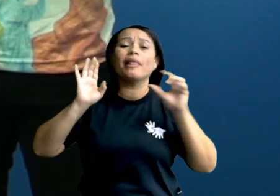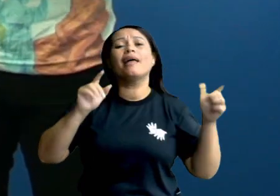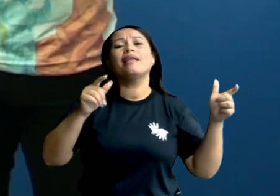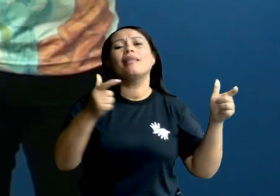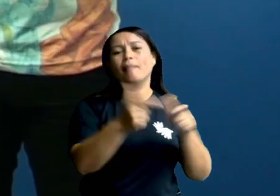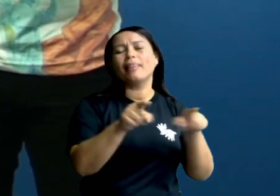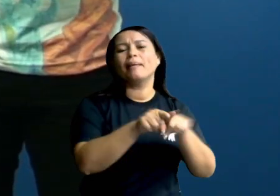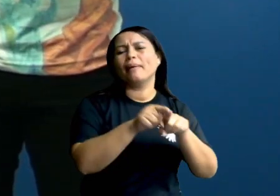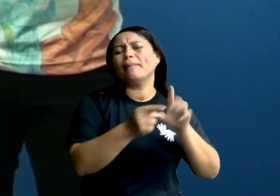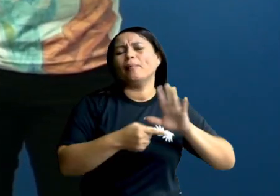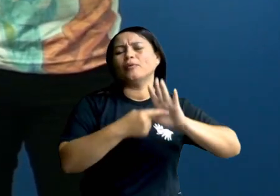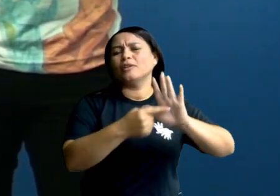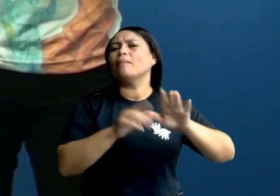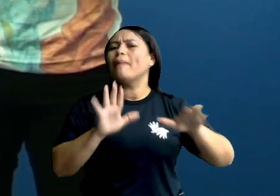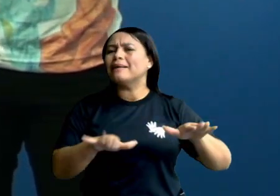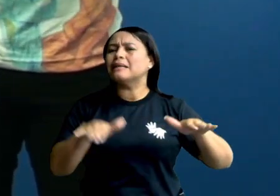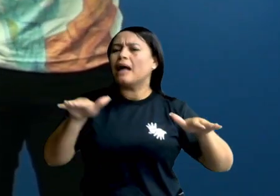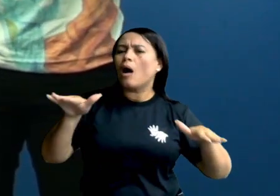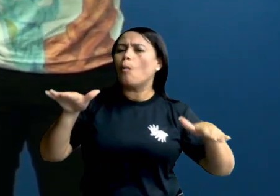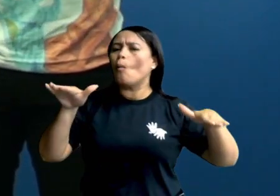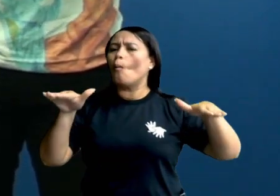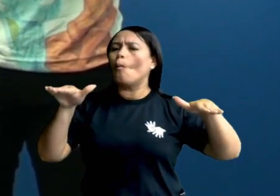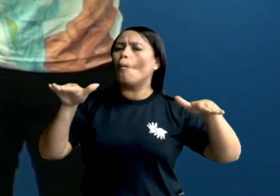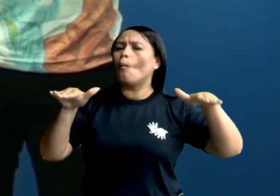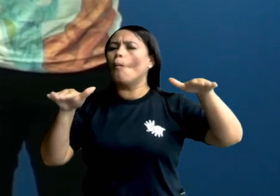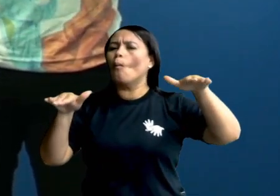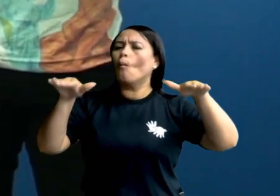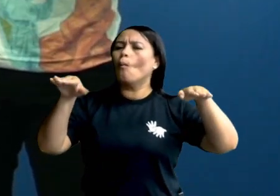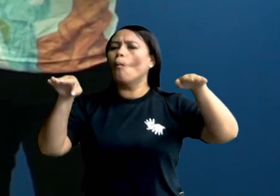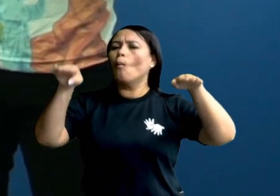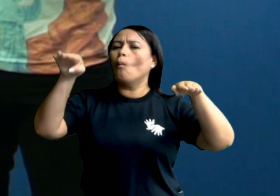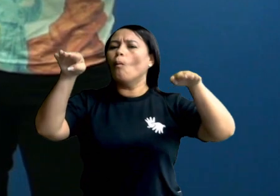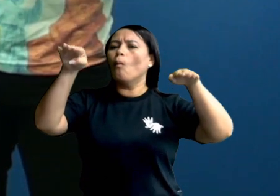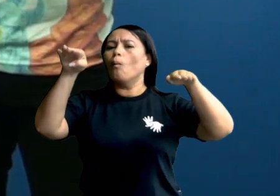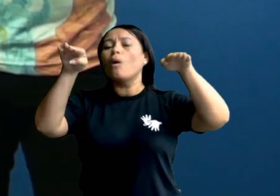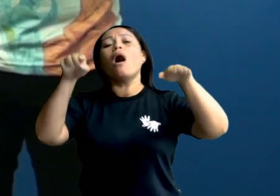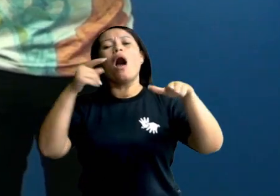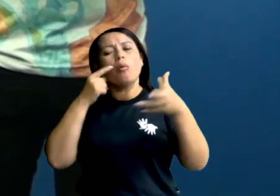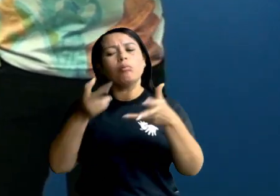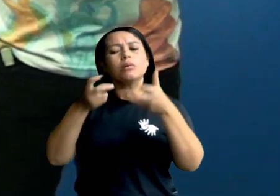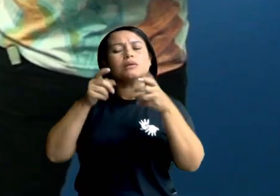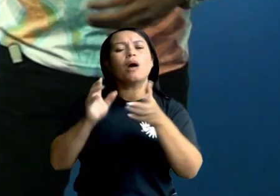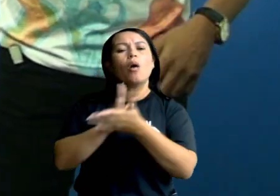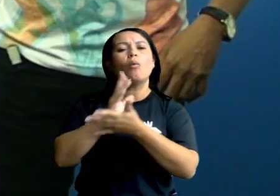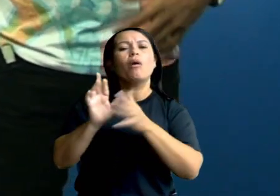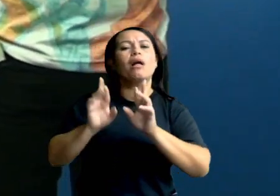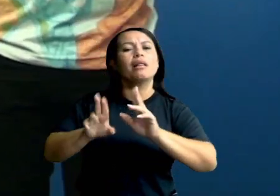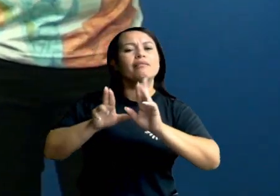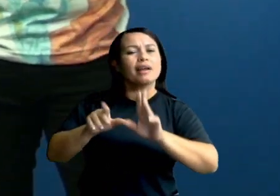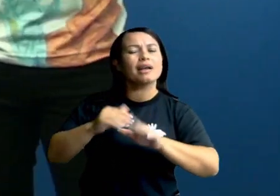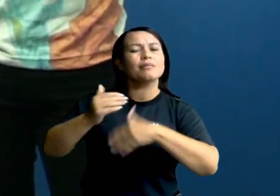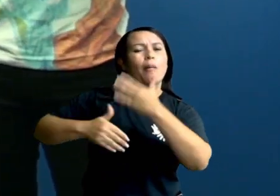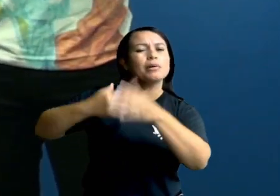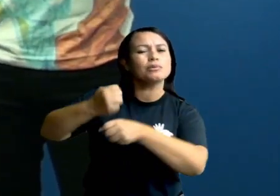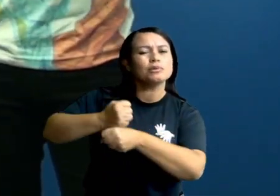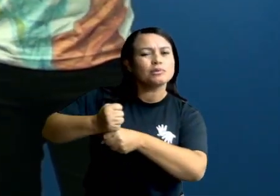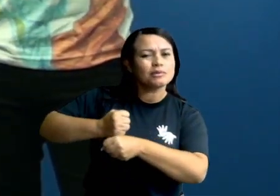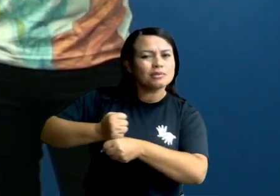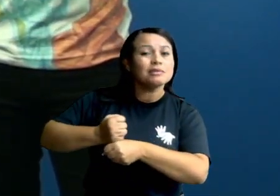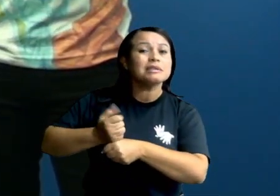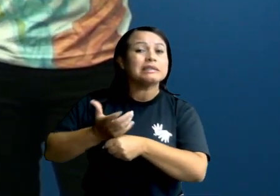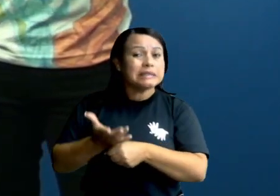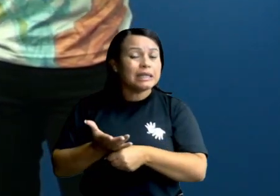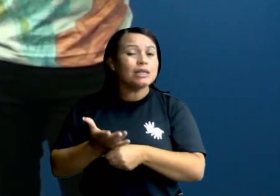essa tendência tenha sido modificada, né, ou mesmo essa diferença tenha diminuído com o passar dos anos, logicamente pelo